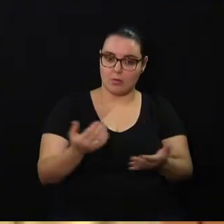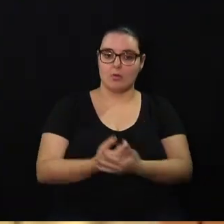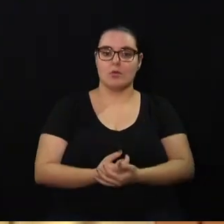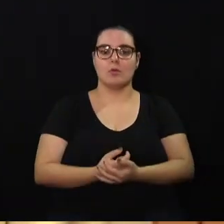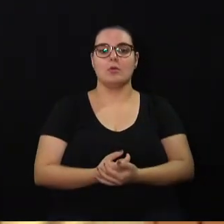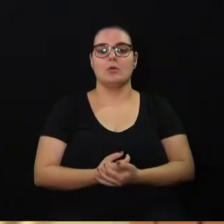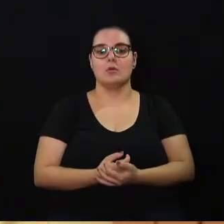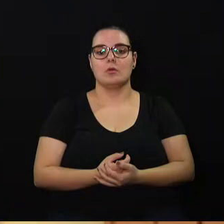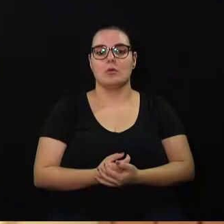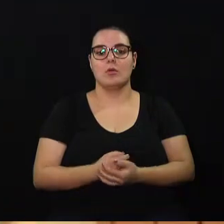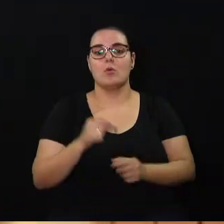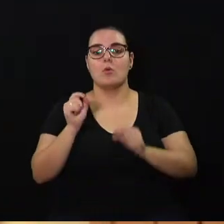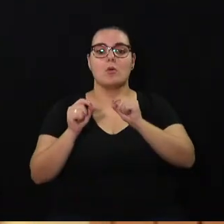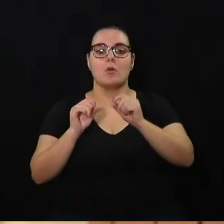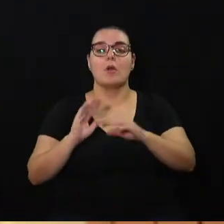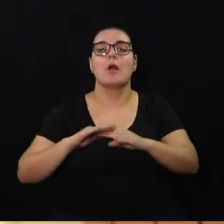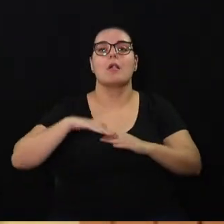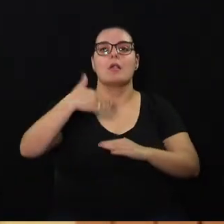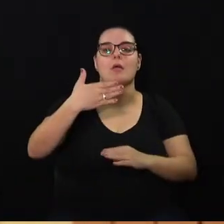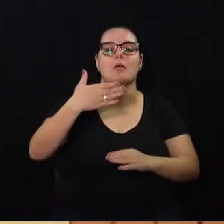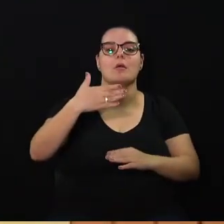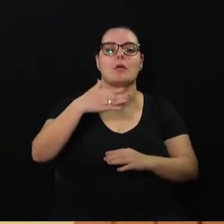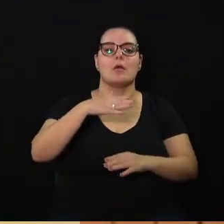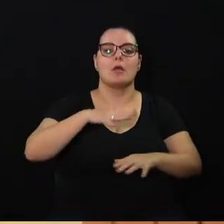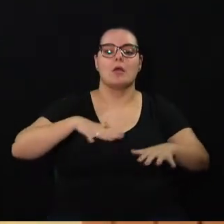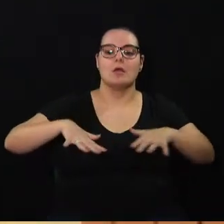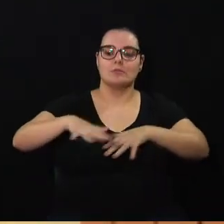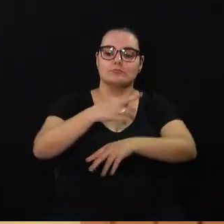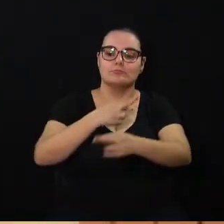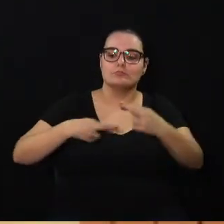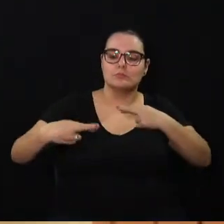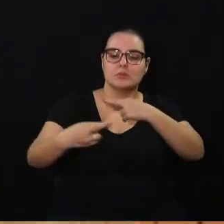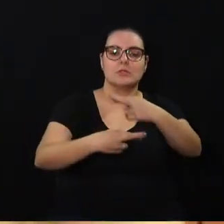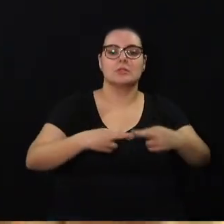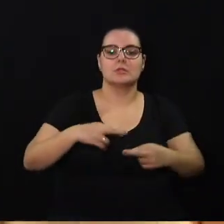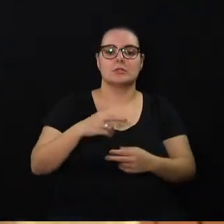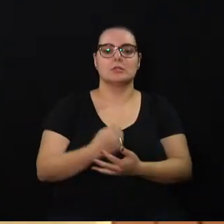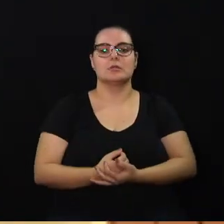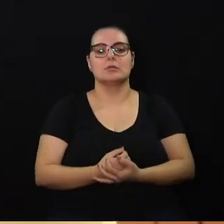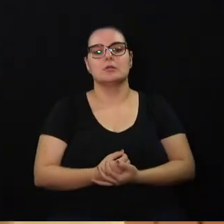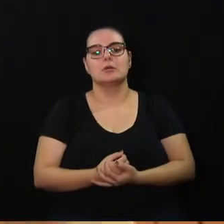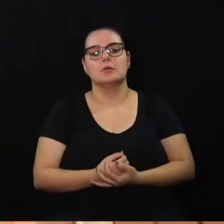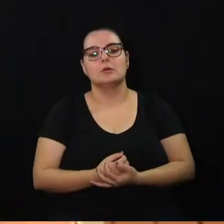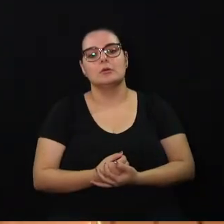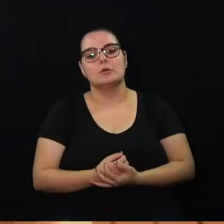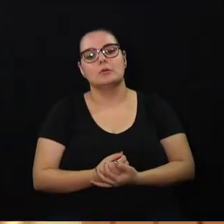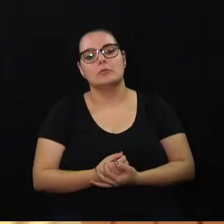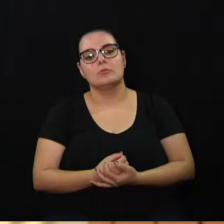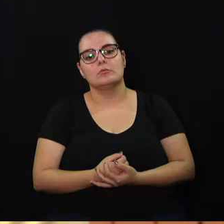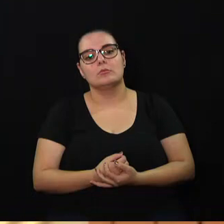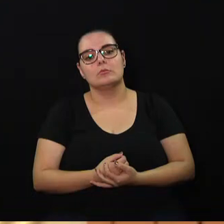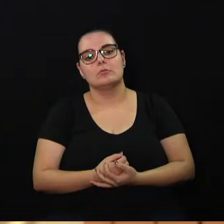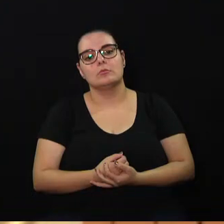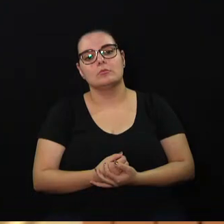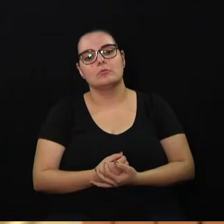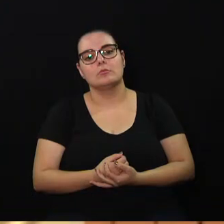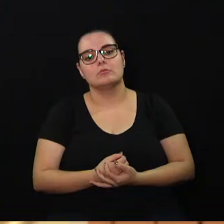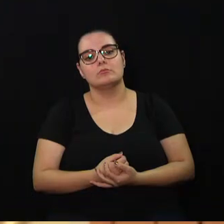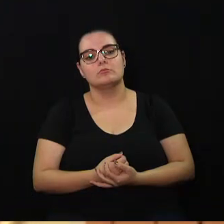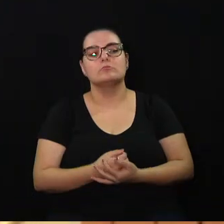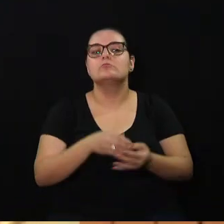para além da integração sensorial é justamente de trazer a oportunidade de andar algumas